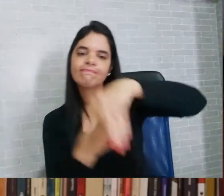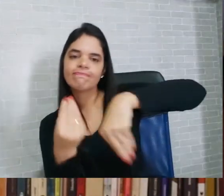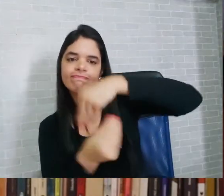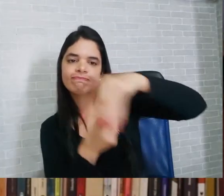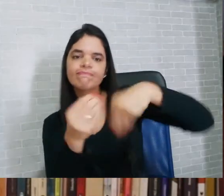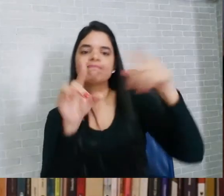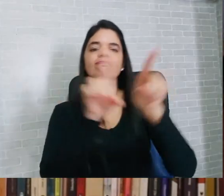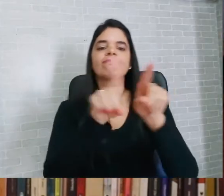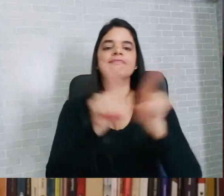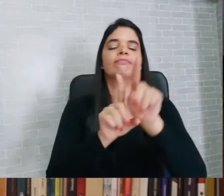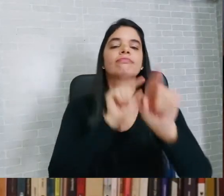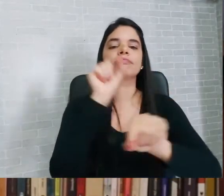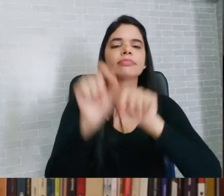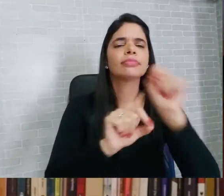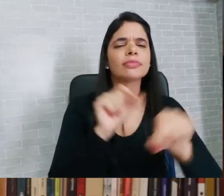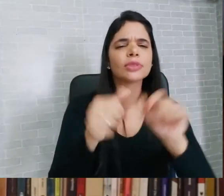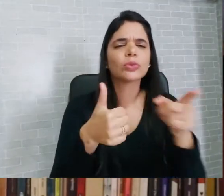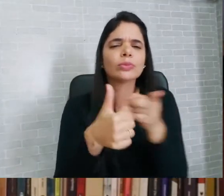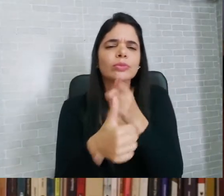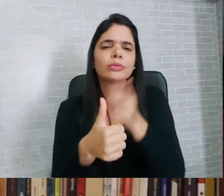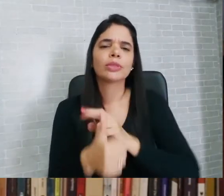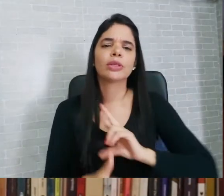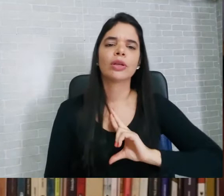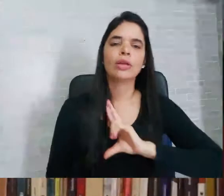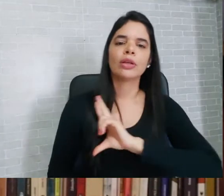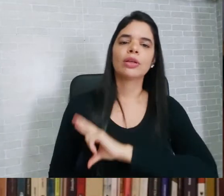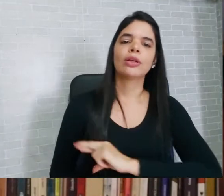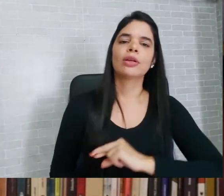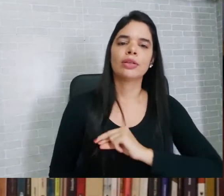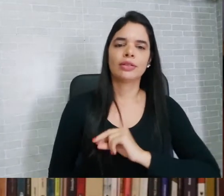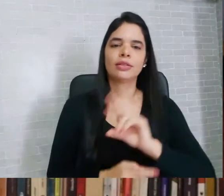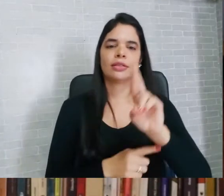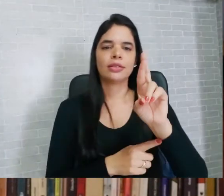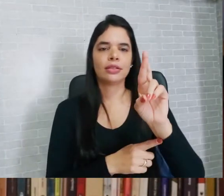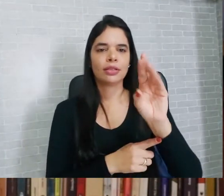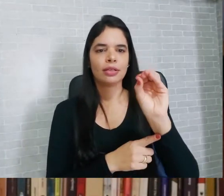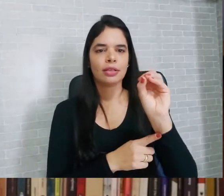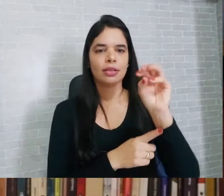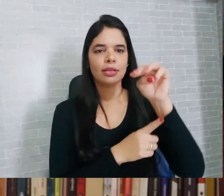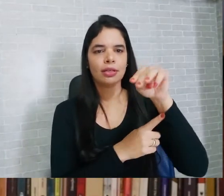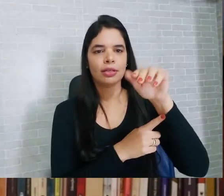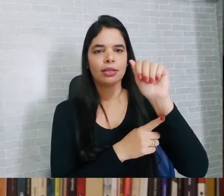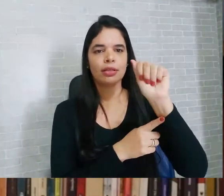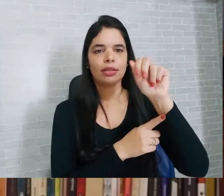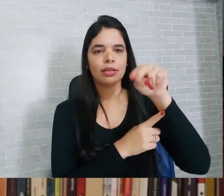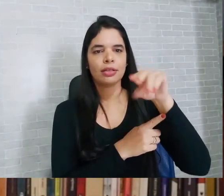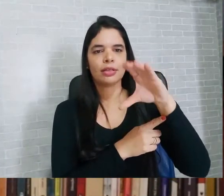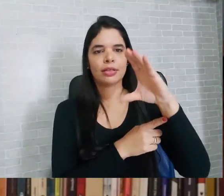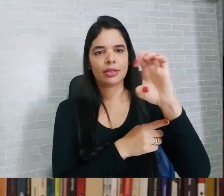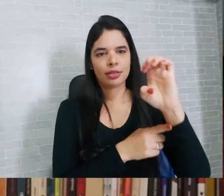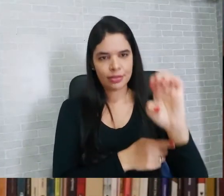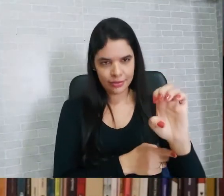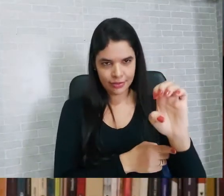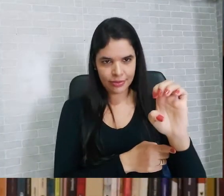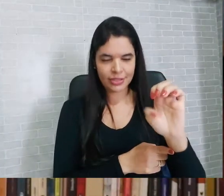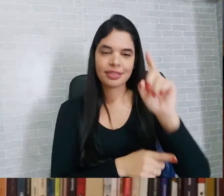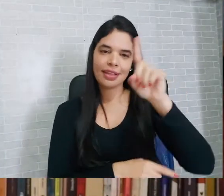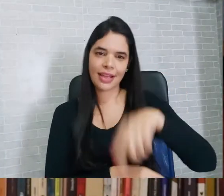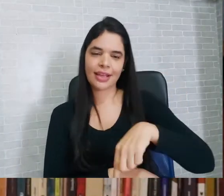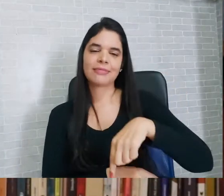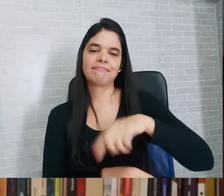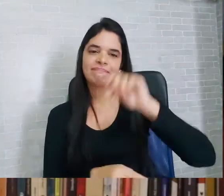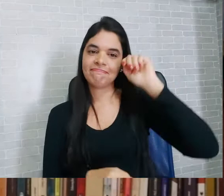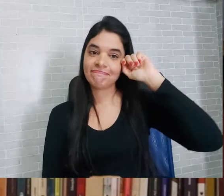é justamente a questão de que o primeiro romance escrito na Guiana Francesa é em crioulo e se chama Atipá,